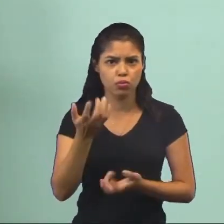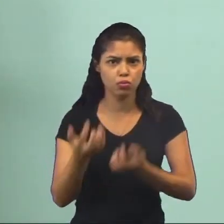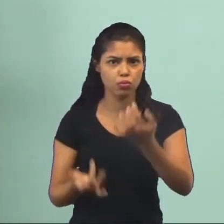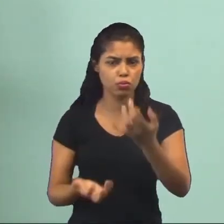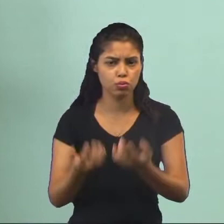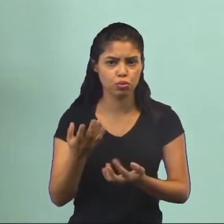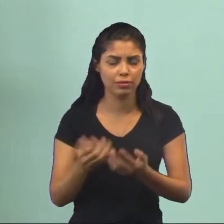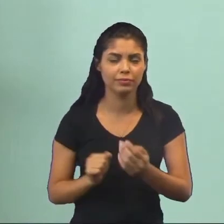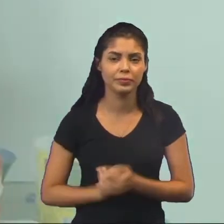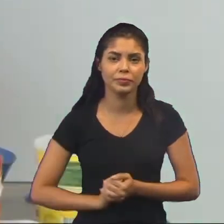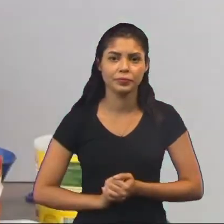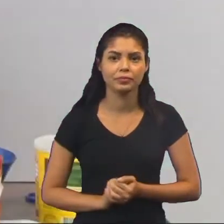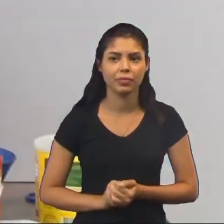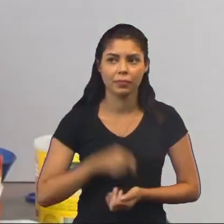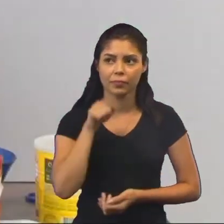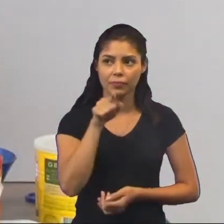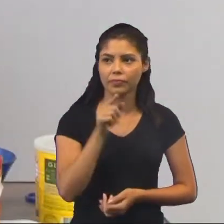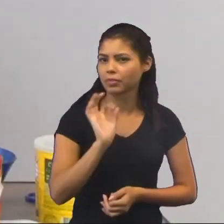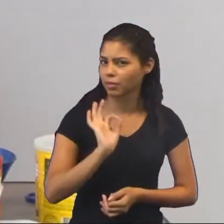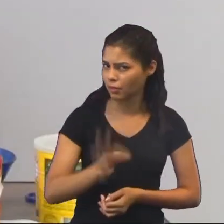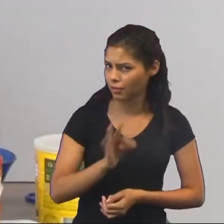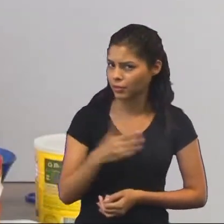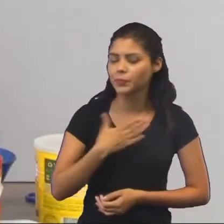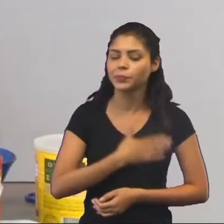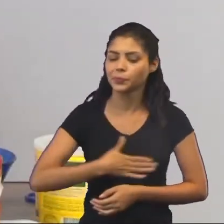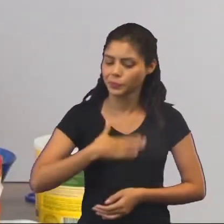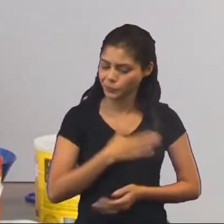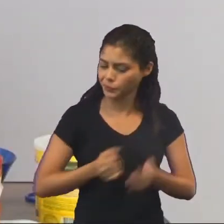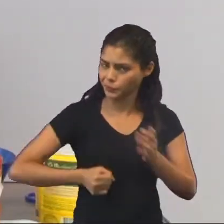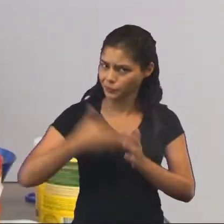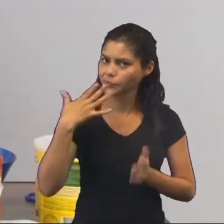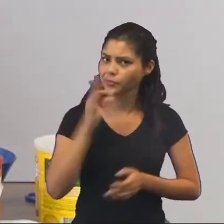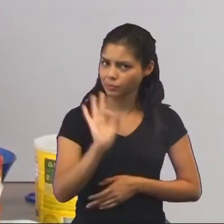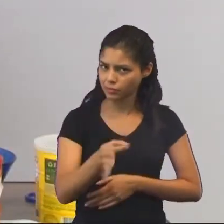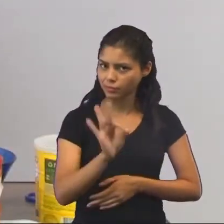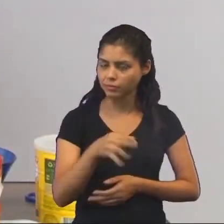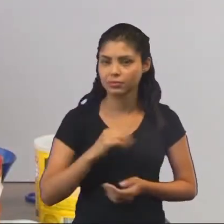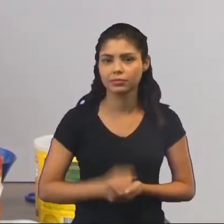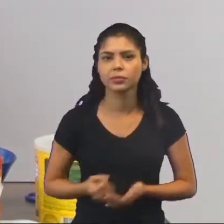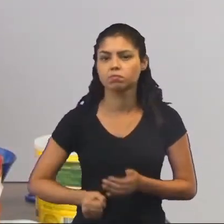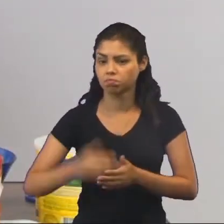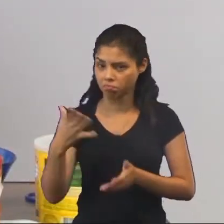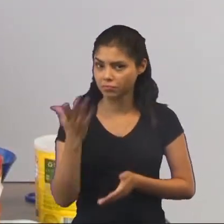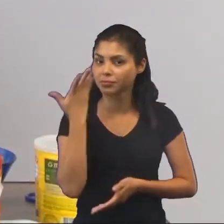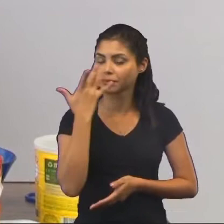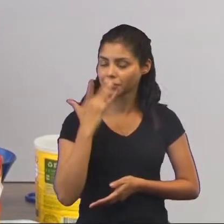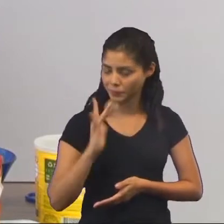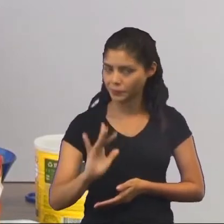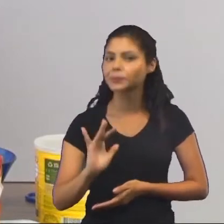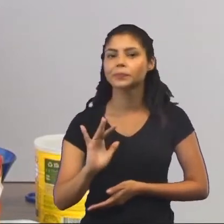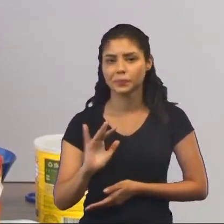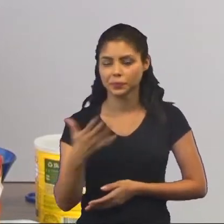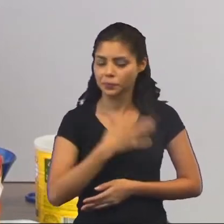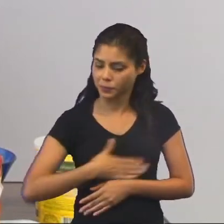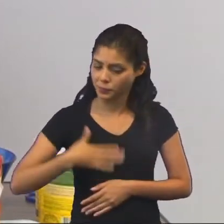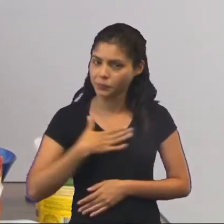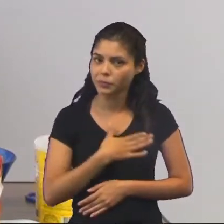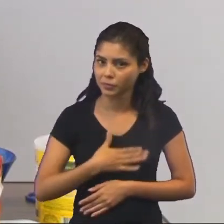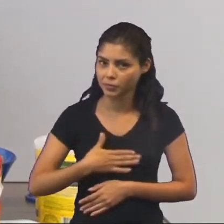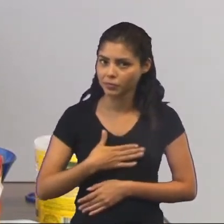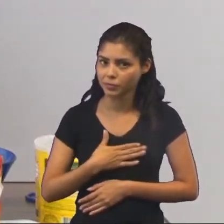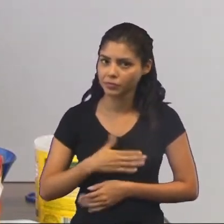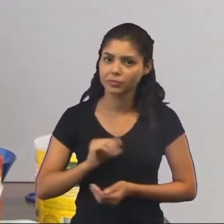esta receita é algo que vocês gostam muito, não é mesmo? A maioria das crianças gostam